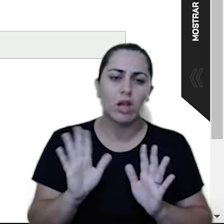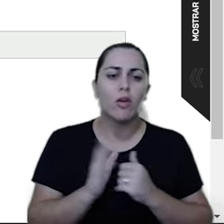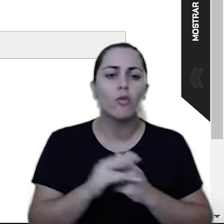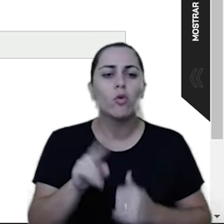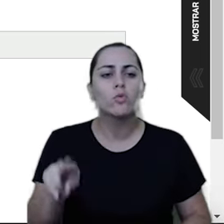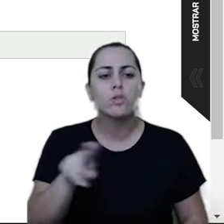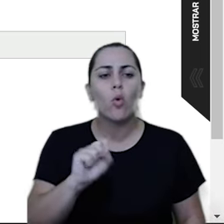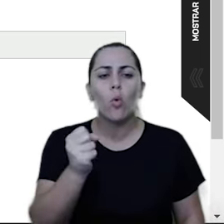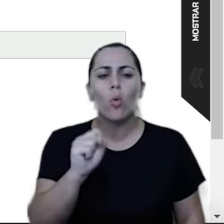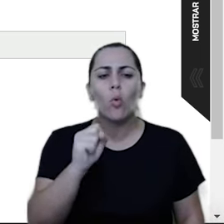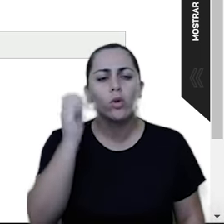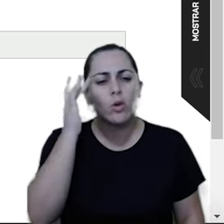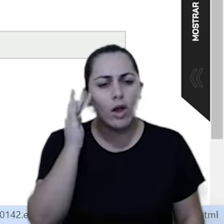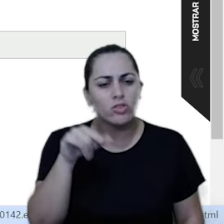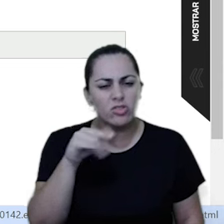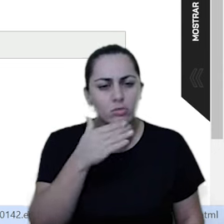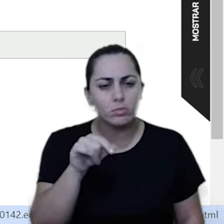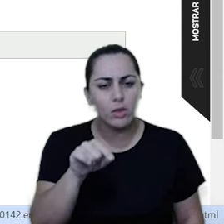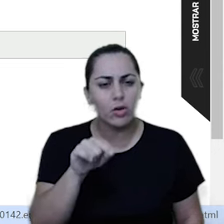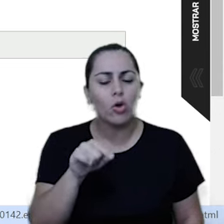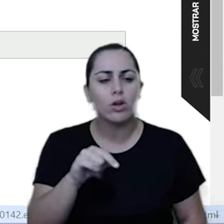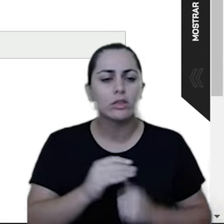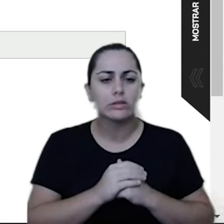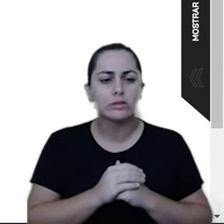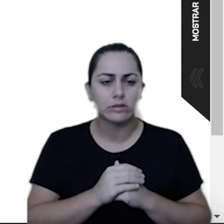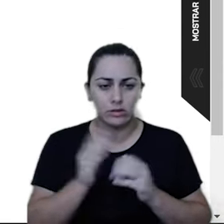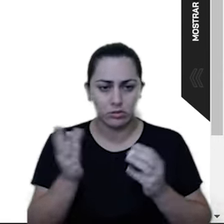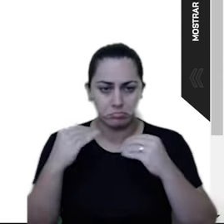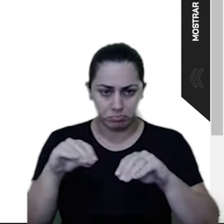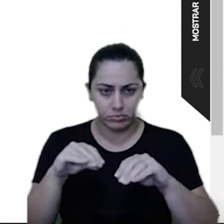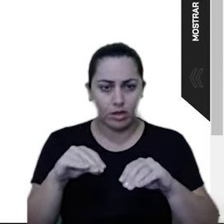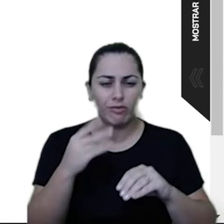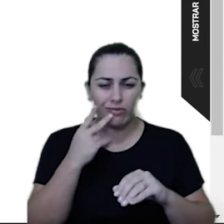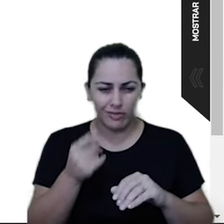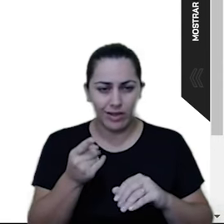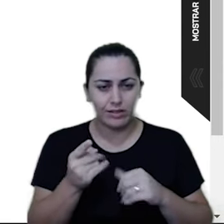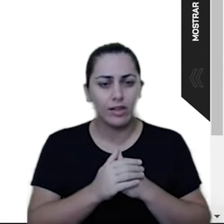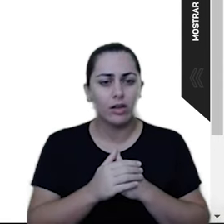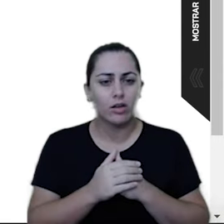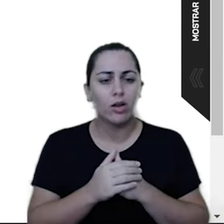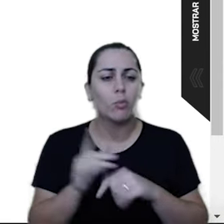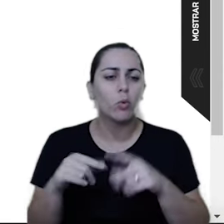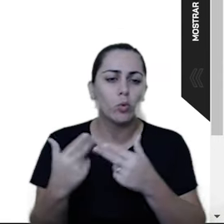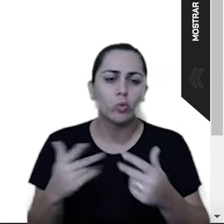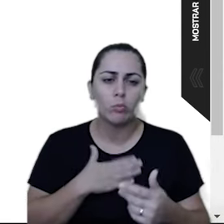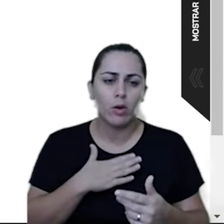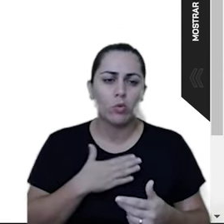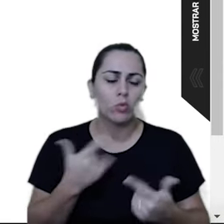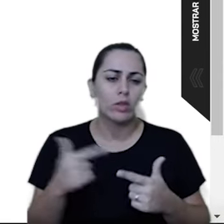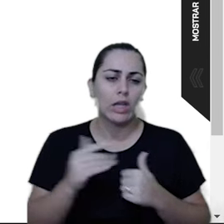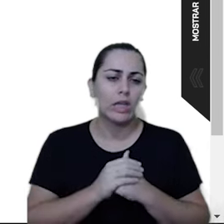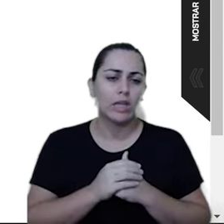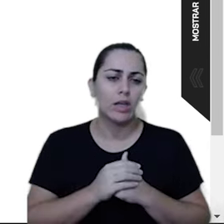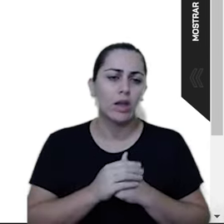usar a o que eu acho que é sem incidência aqui ó sem incidência vou falar que todo meu fornecimento não tem incidência Ah o